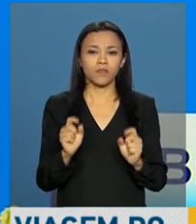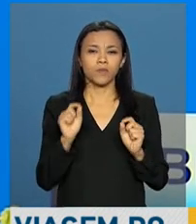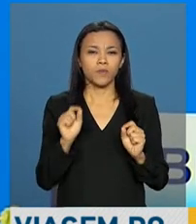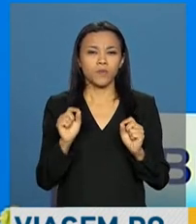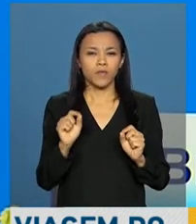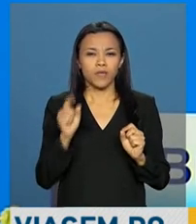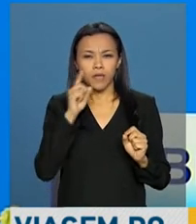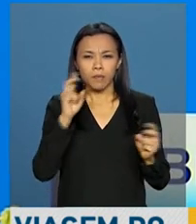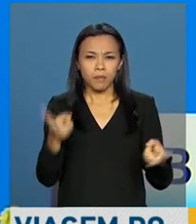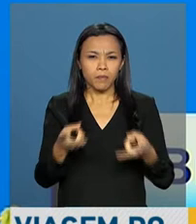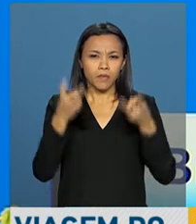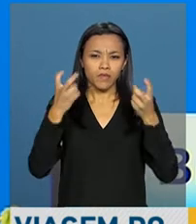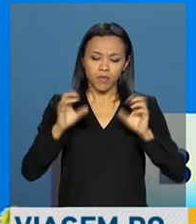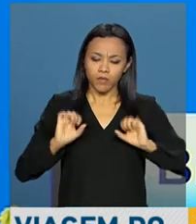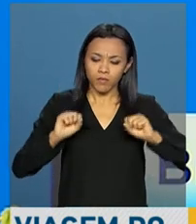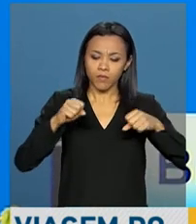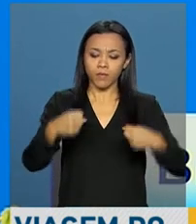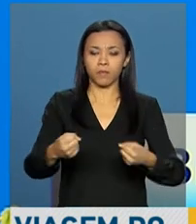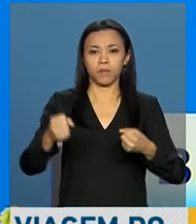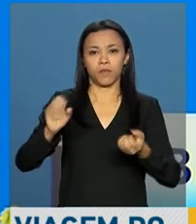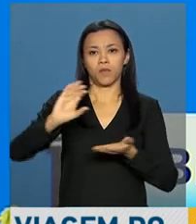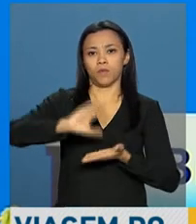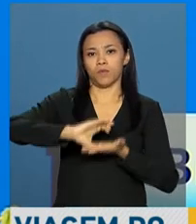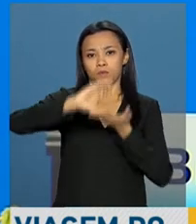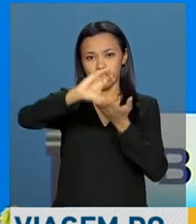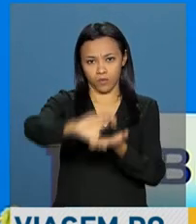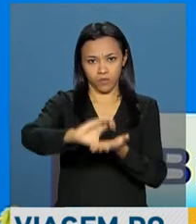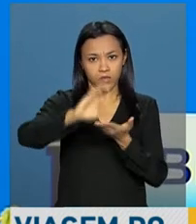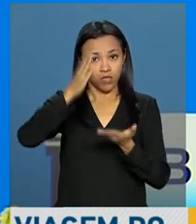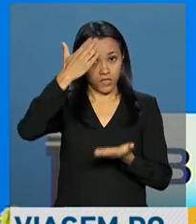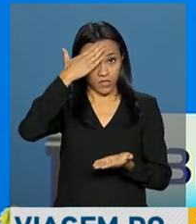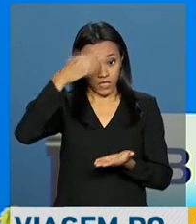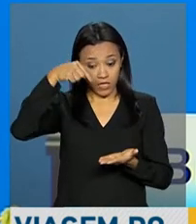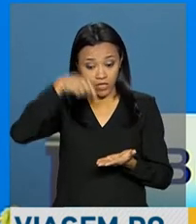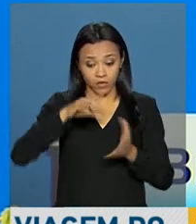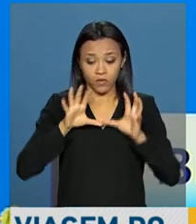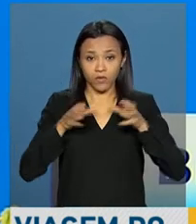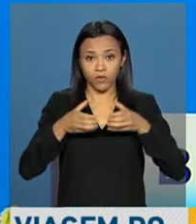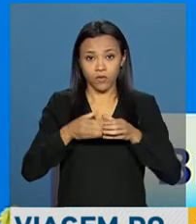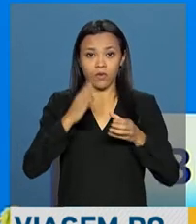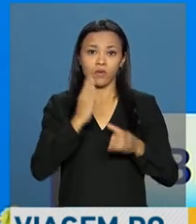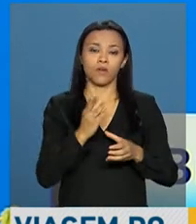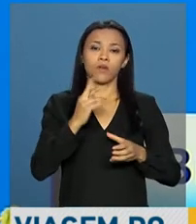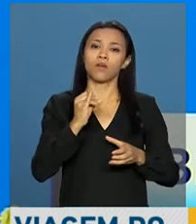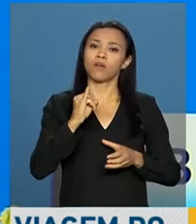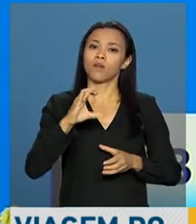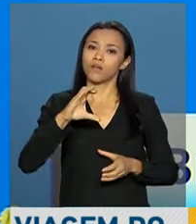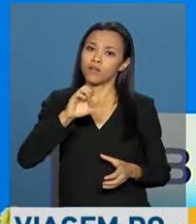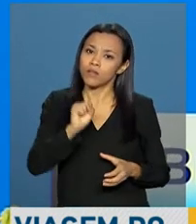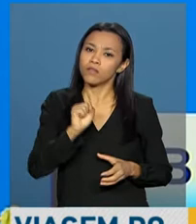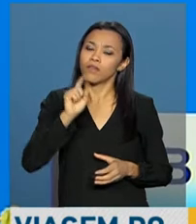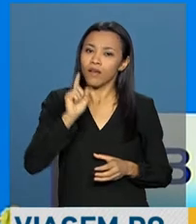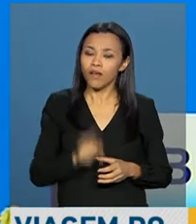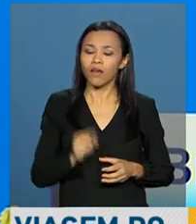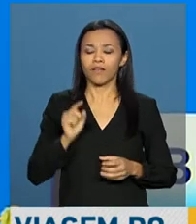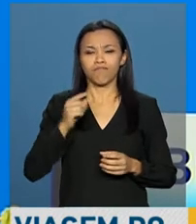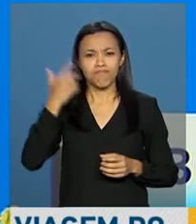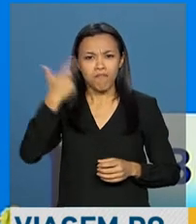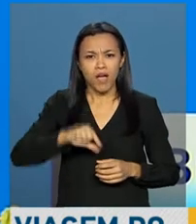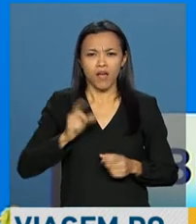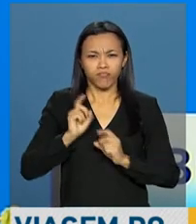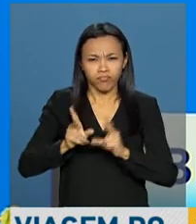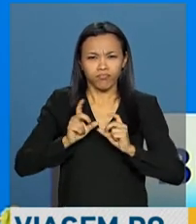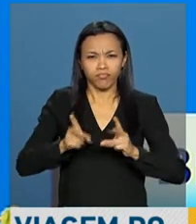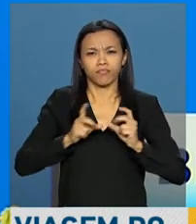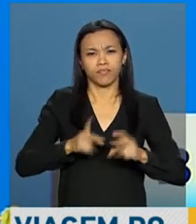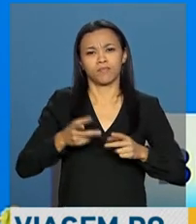do Conselho em fazer do BRICS instrumento efetivo para aumentar ainda mais o comércio